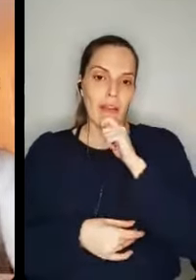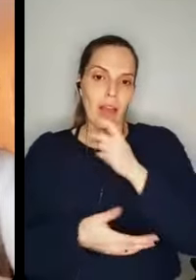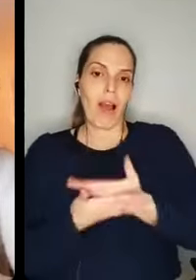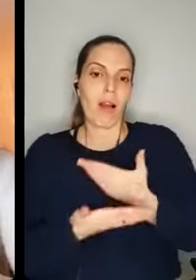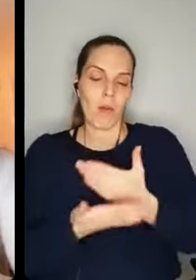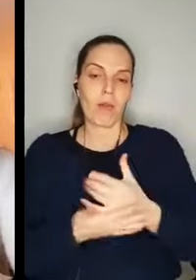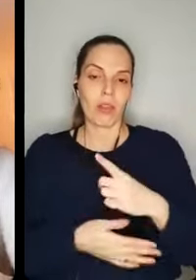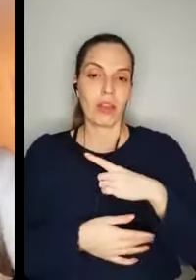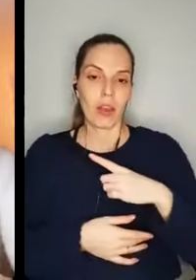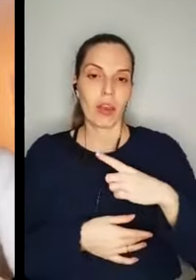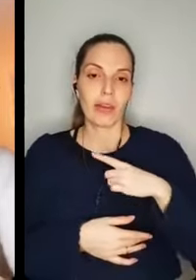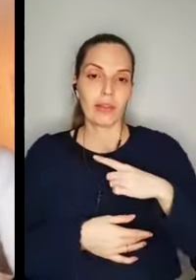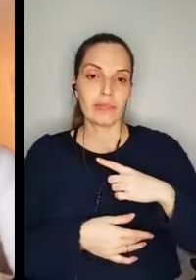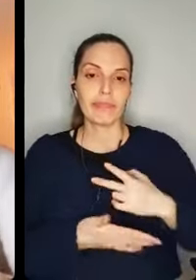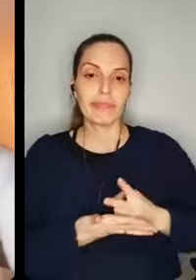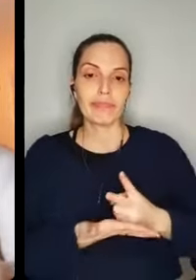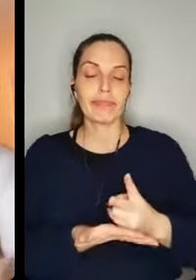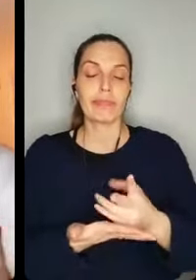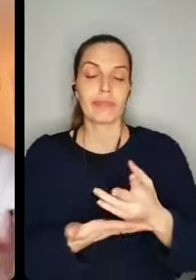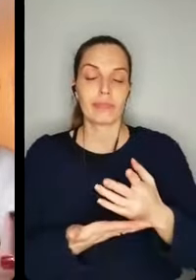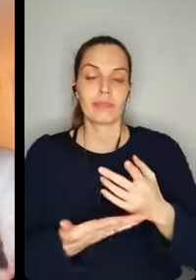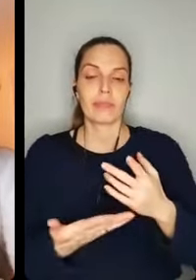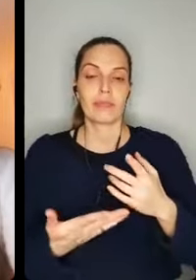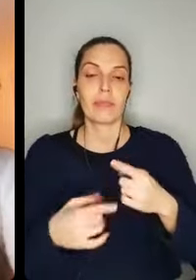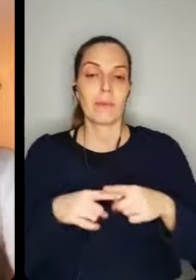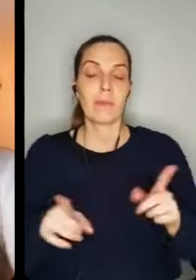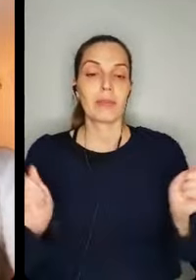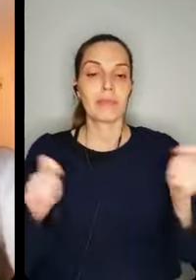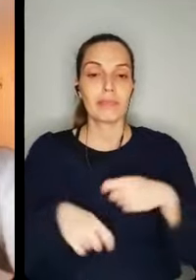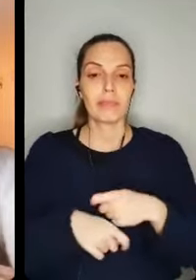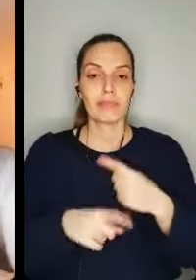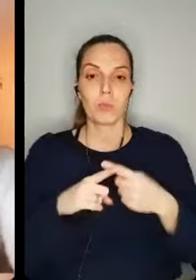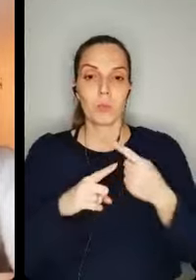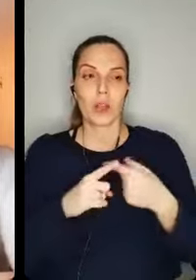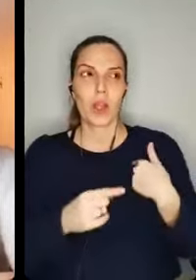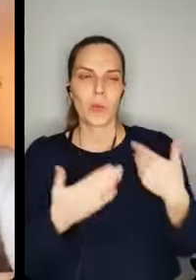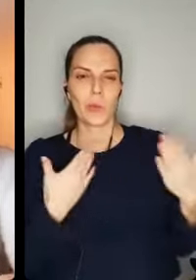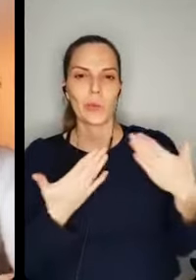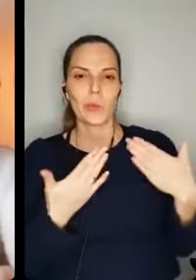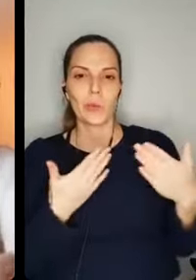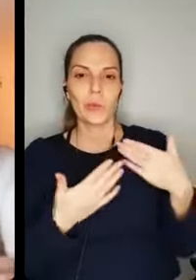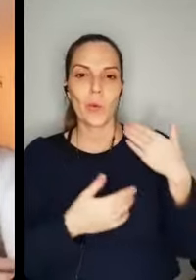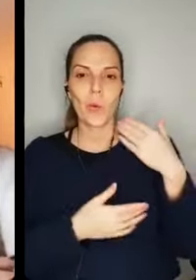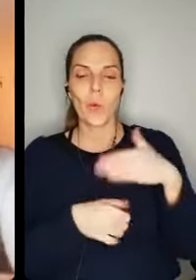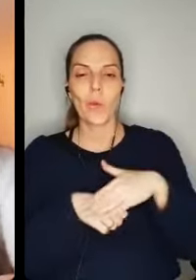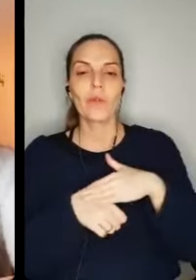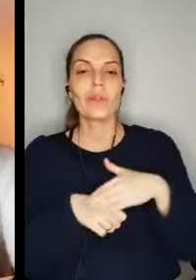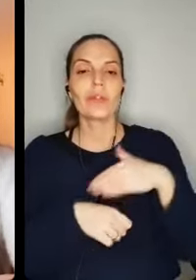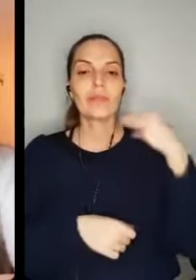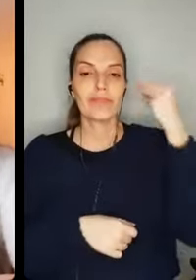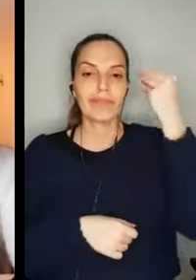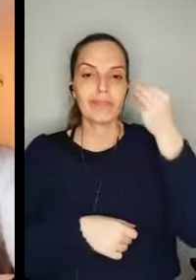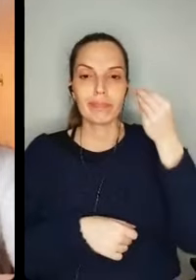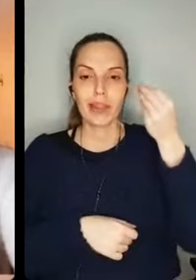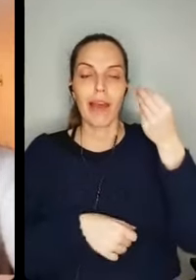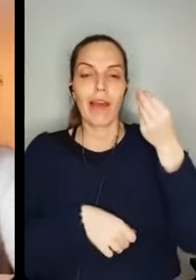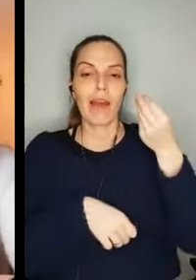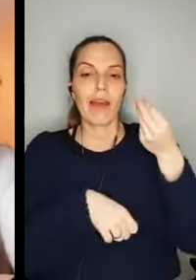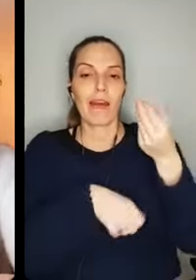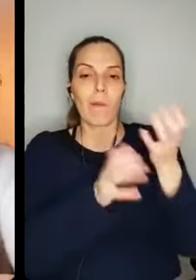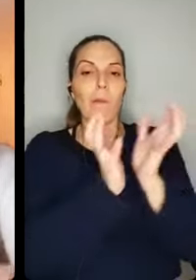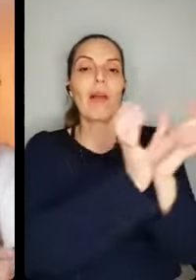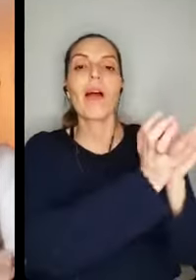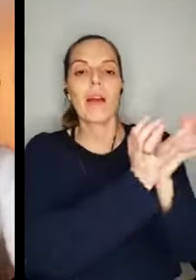eu acho que é possível, assim, pela experiência de colegas que eu conversei, né, que conseguiram se formar mesmo